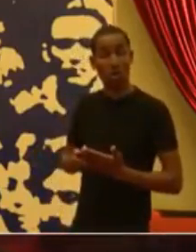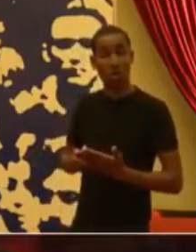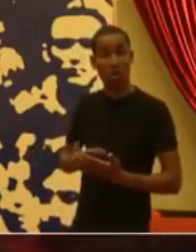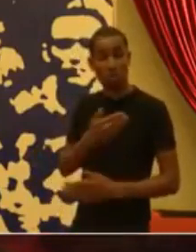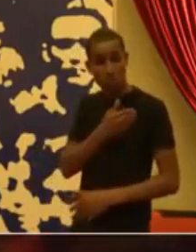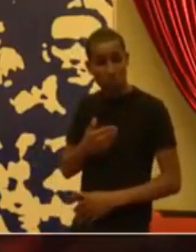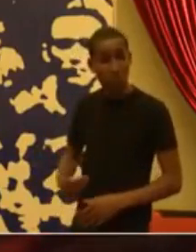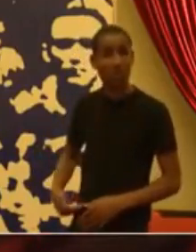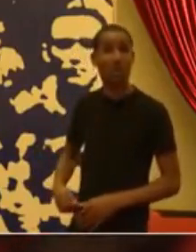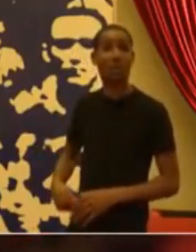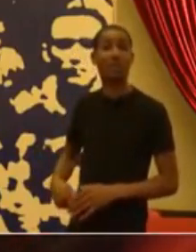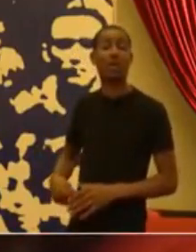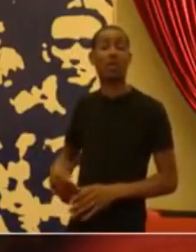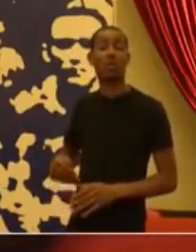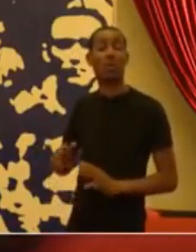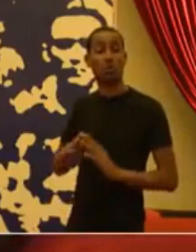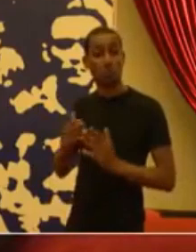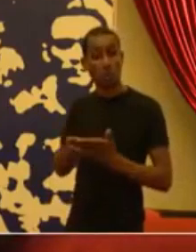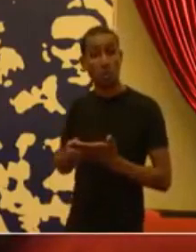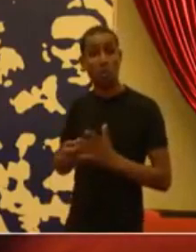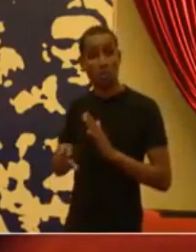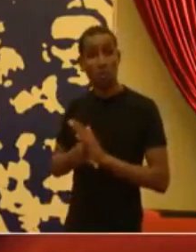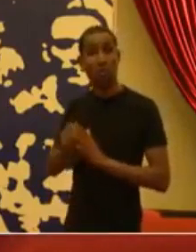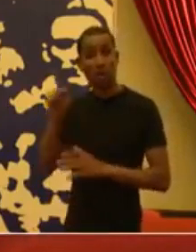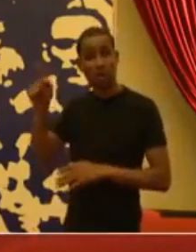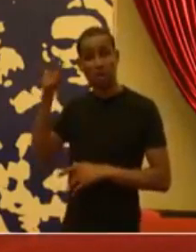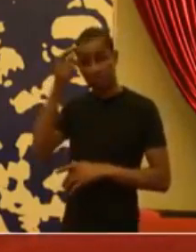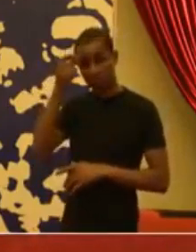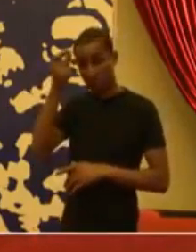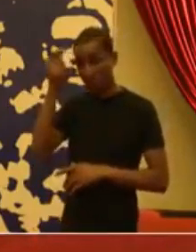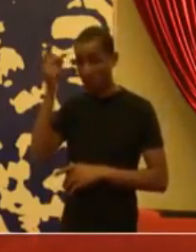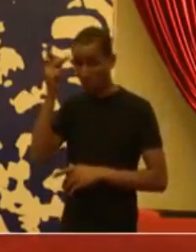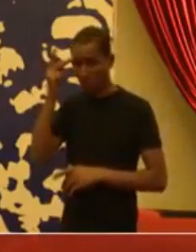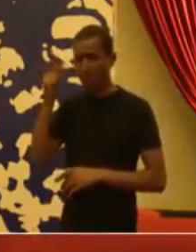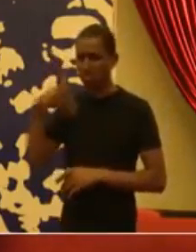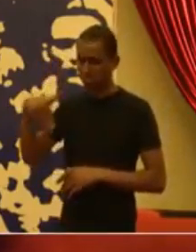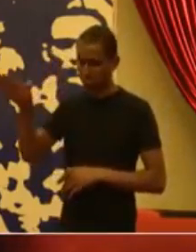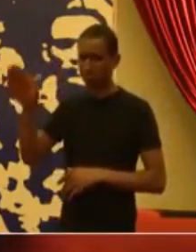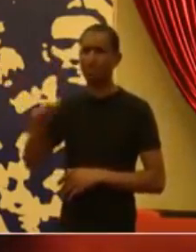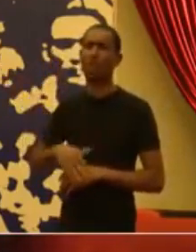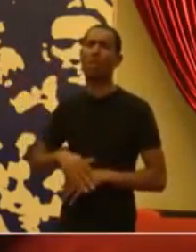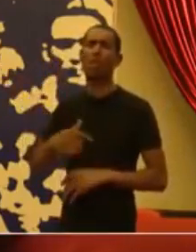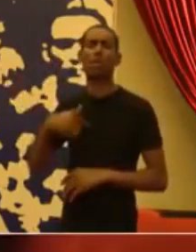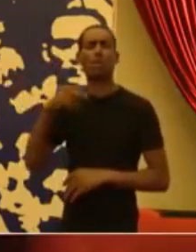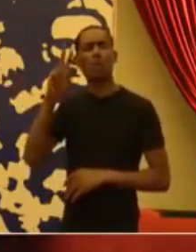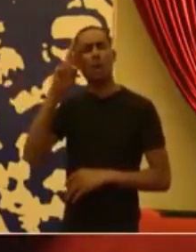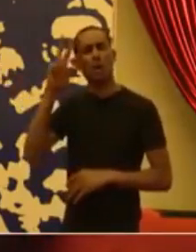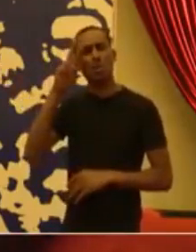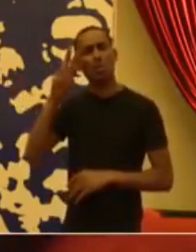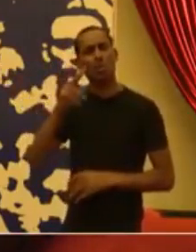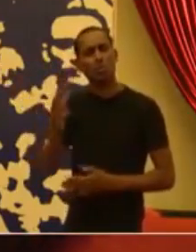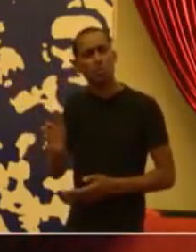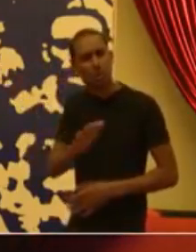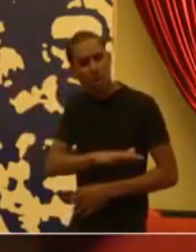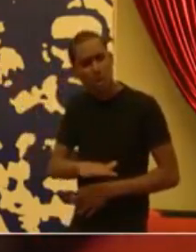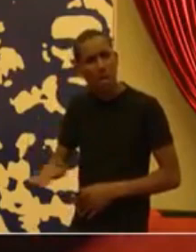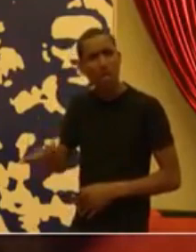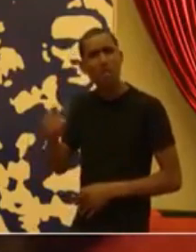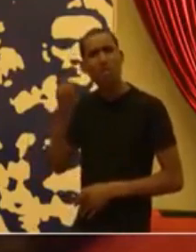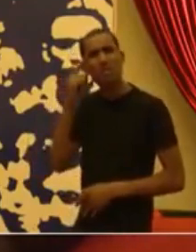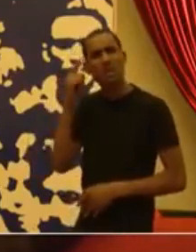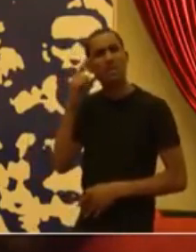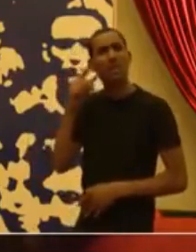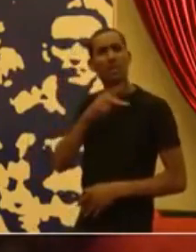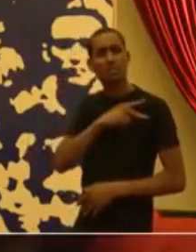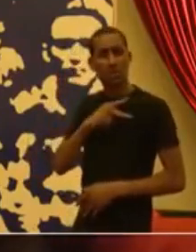Educação da Universidade de São Paulo. E me lembro que na minha infância eu me acostumei a achar que os presidentes eram